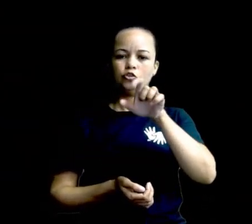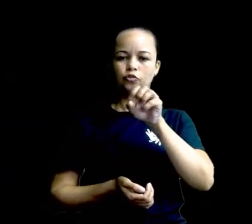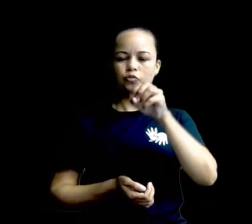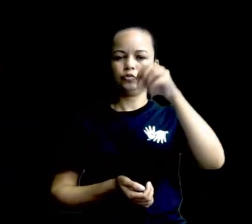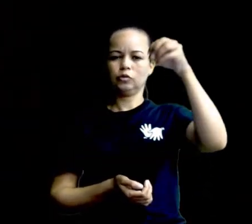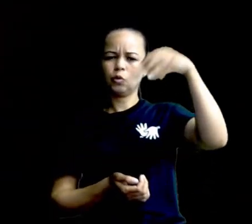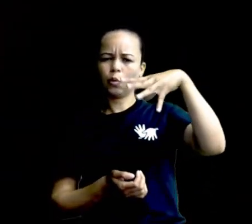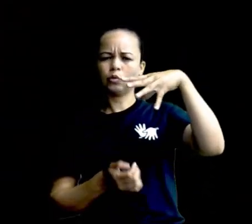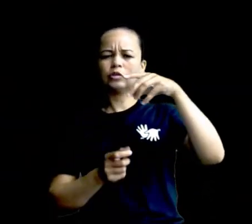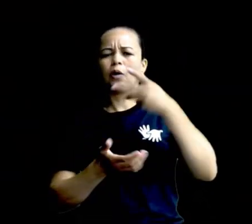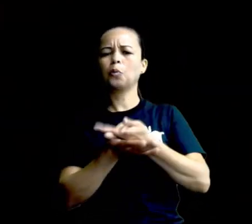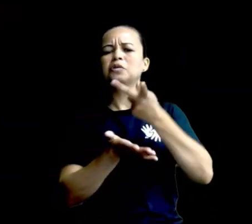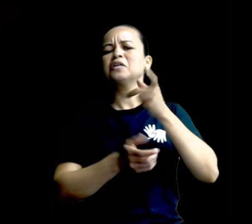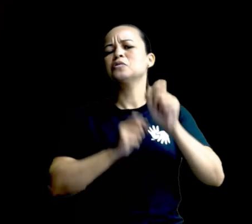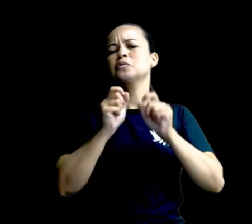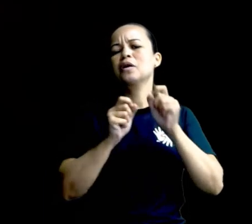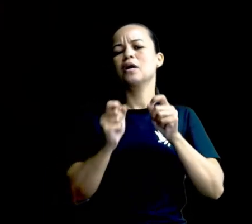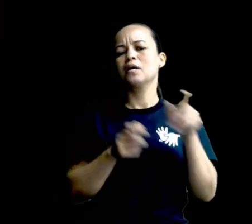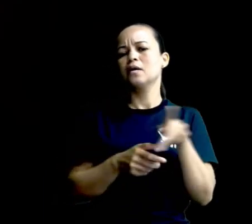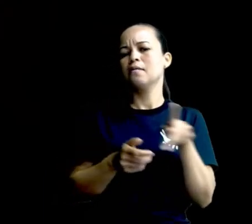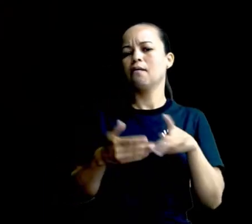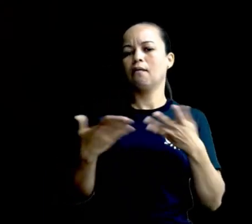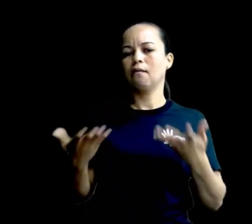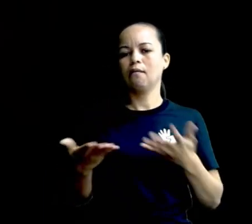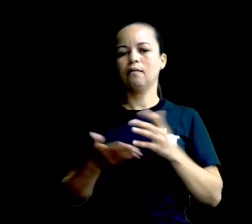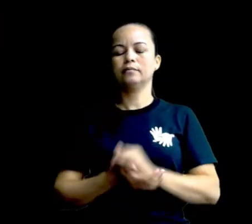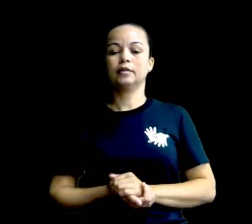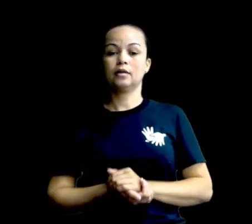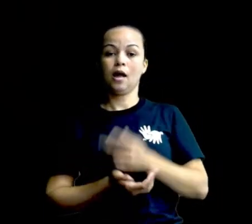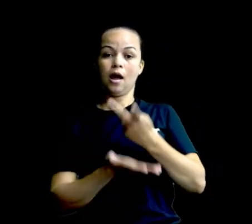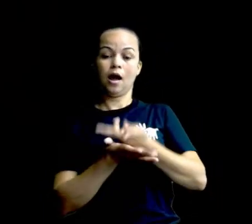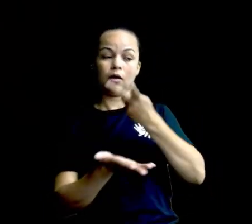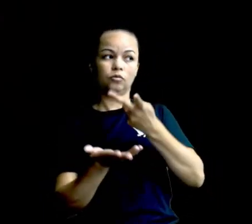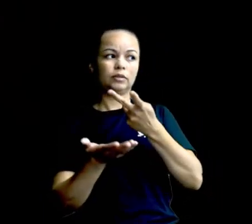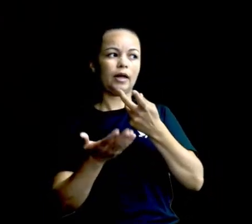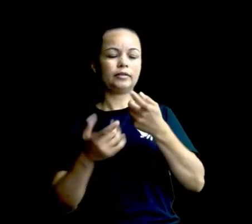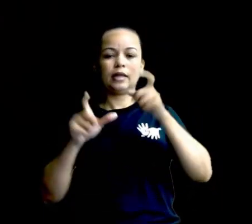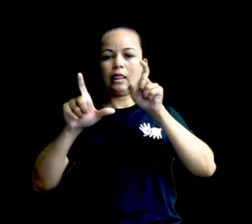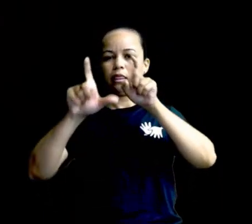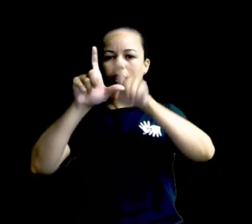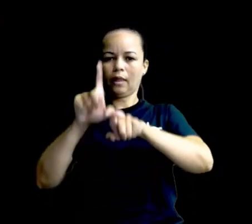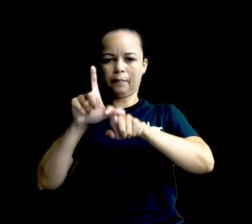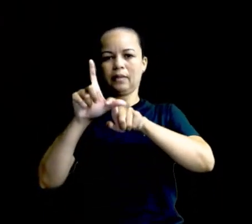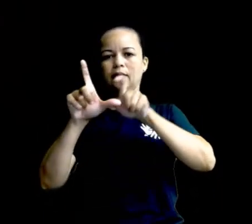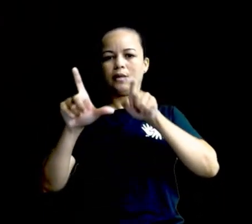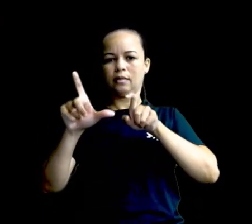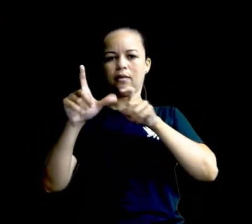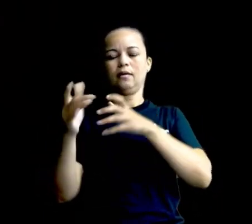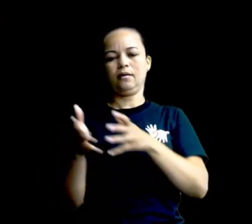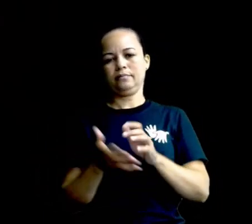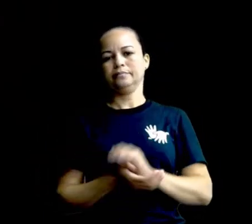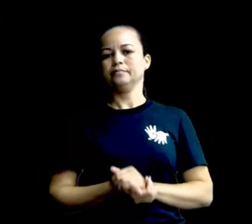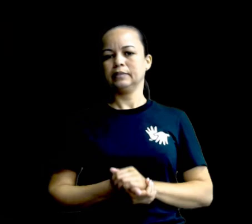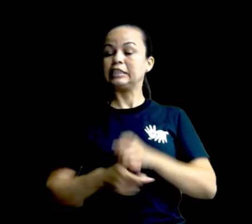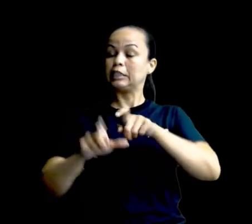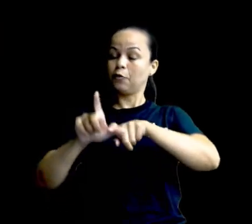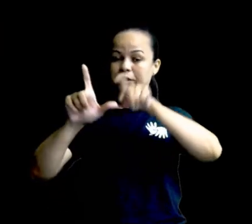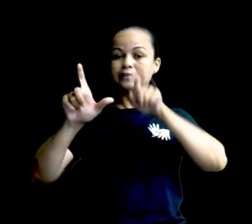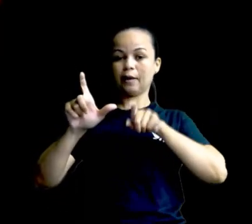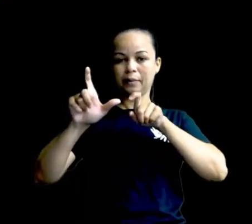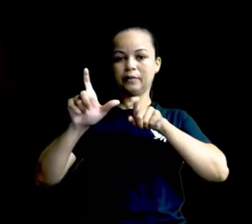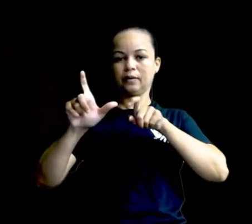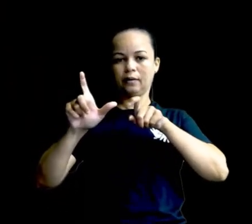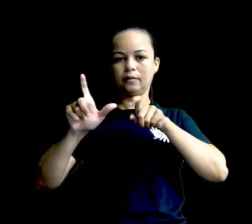Se for um feixe de luz, professor, o que acontece? Se for um feixe de luz, vai acontecer que as luzes são independentes. Lembra que eu